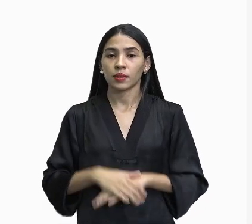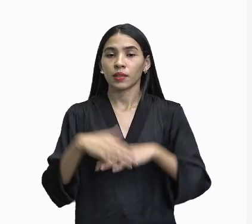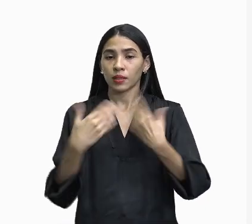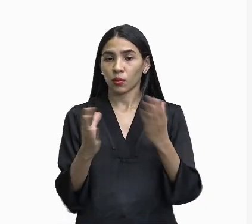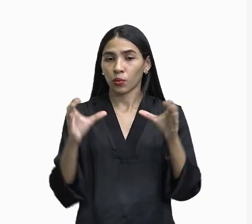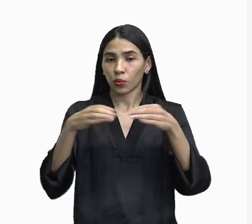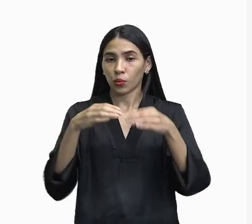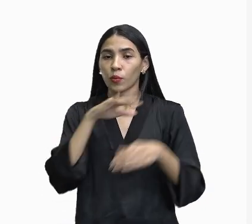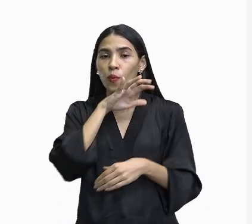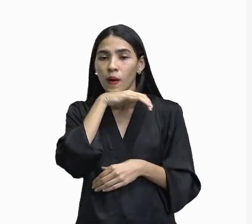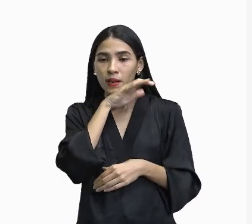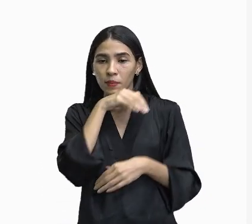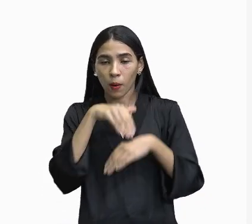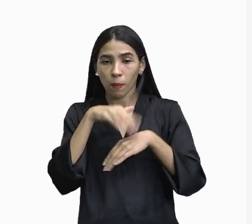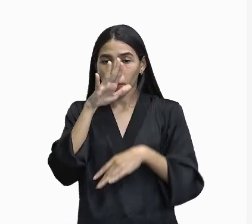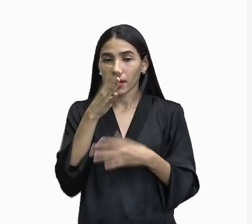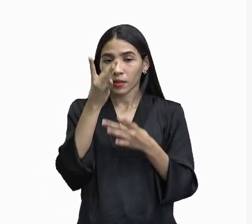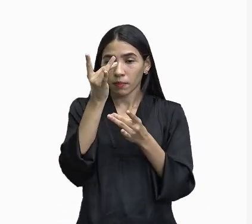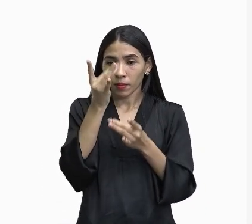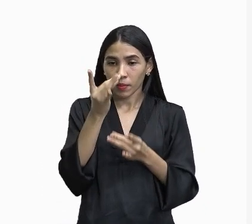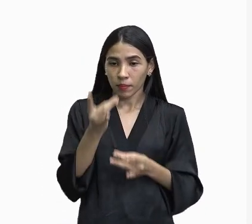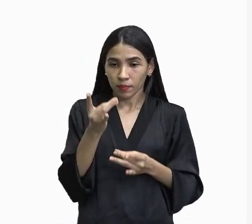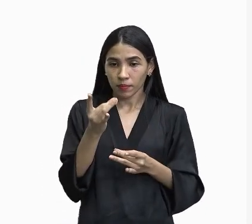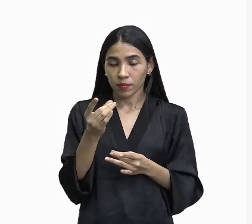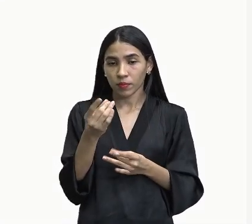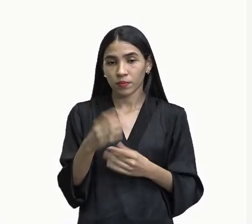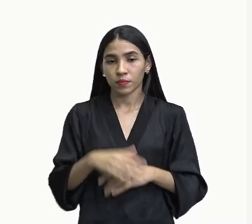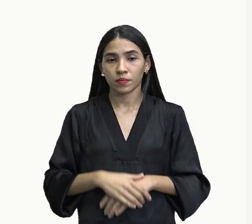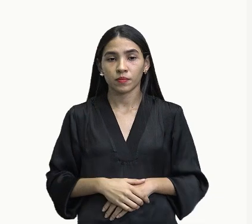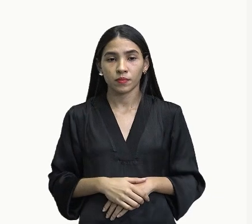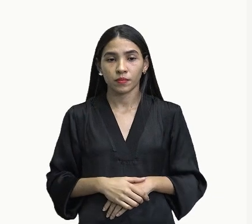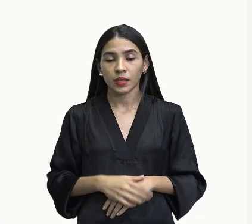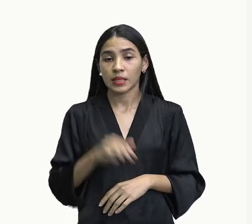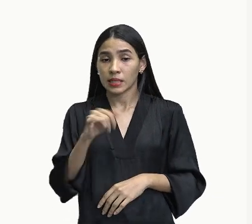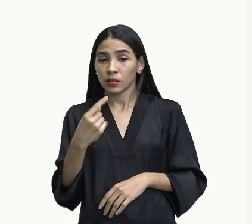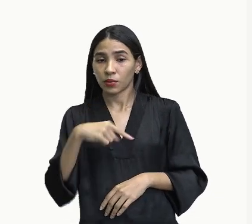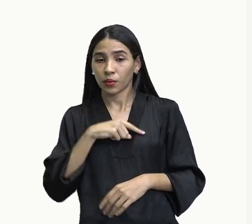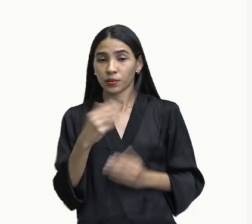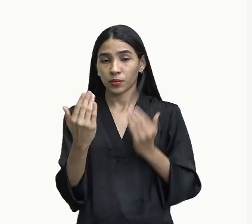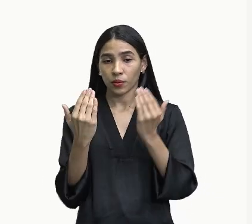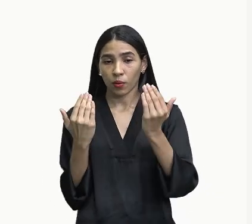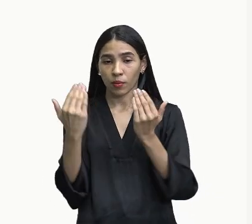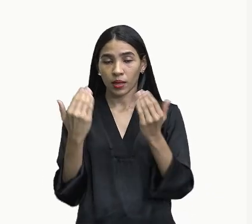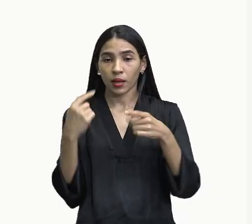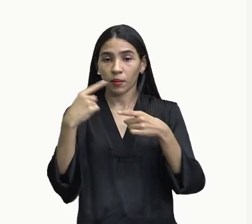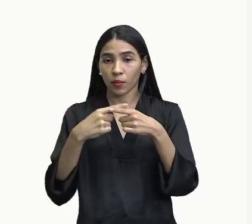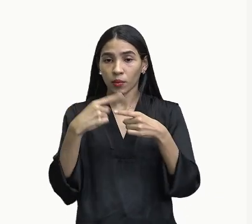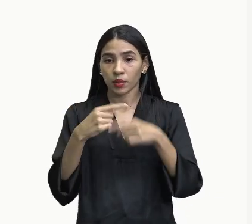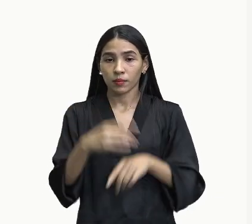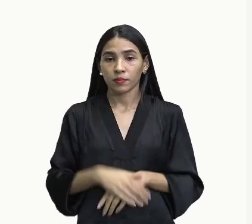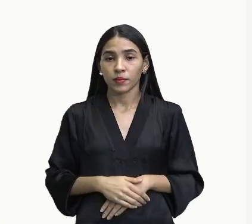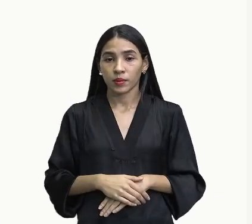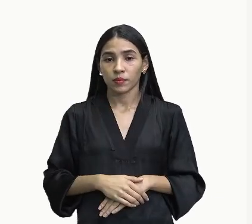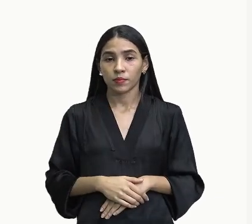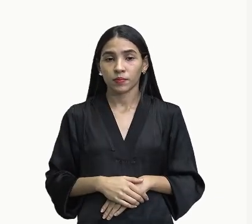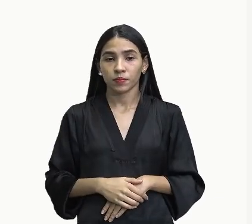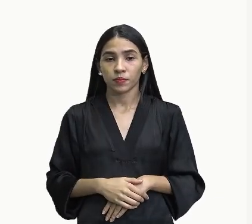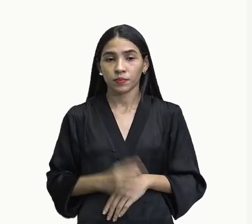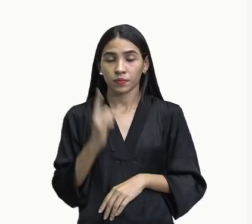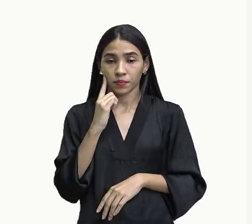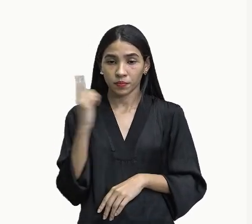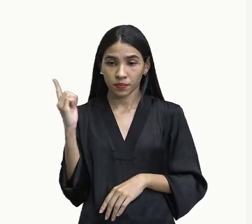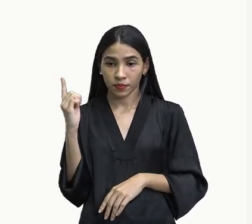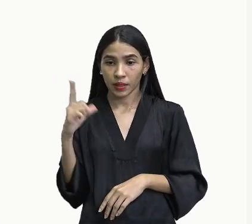mais complexos que a esponja, traçando uma linha evolutiva, pois possuem, aqui eles vão possuir